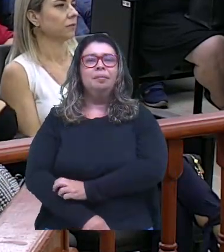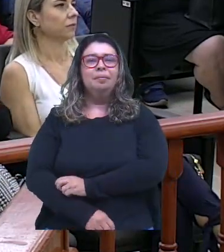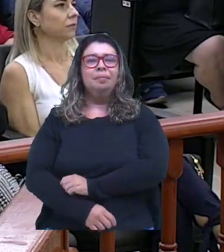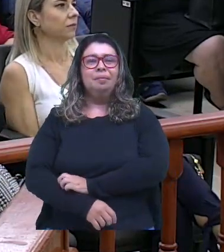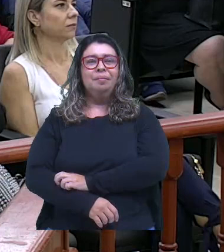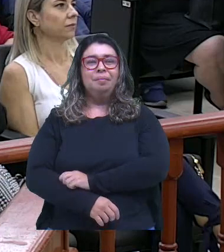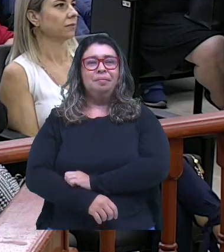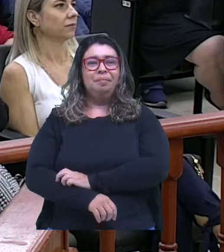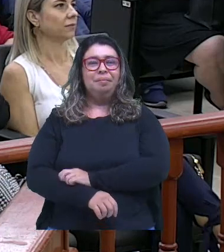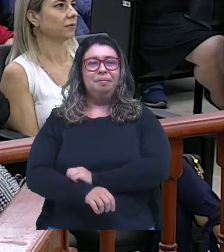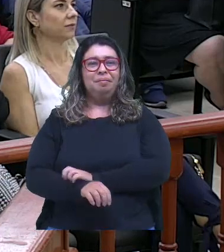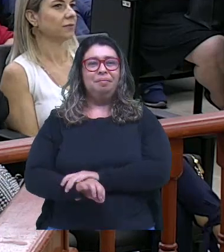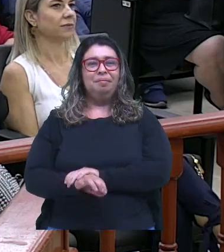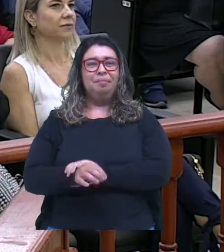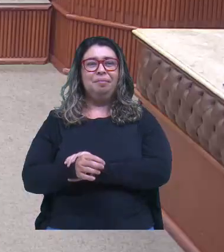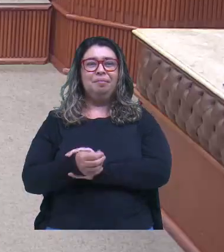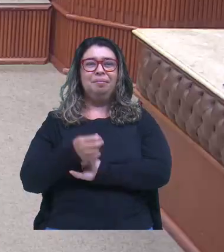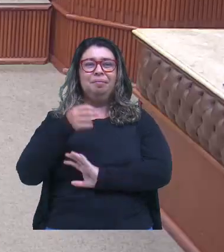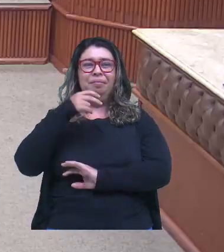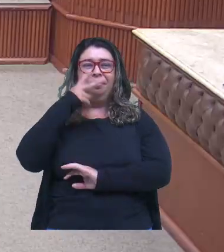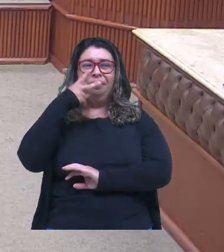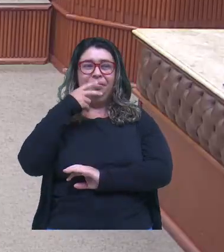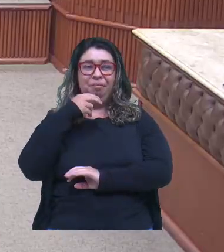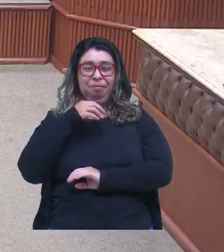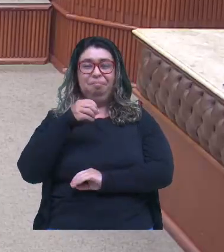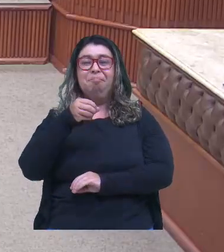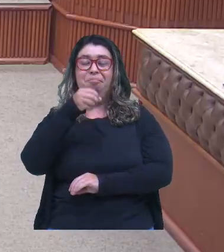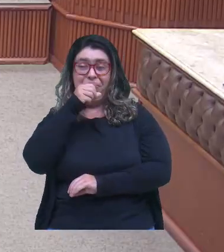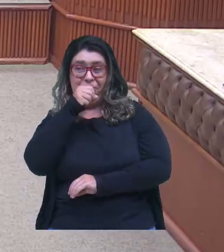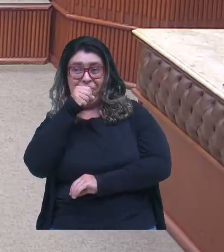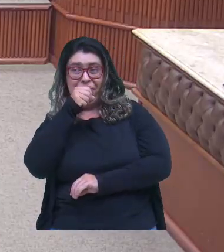Esquece esse negócio desse ditado de microfone, não, porque...